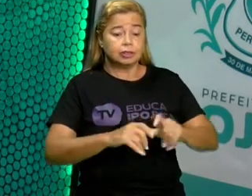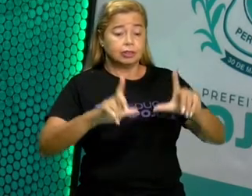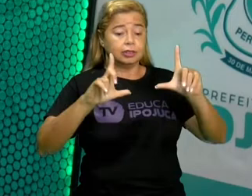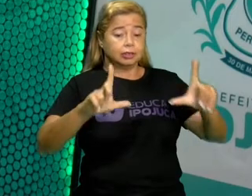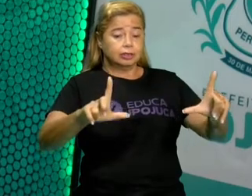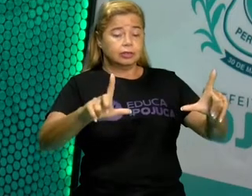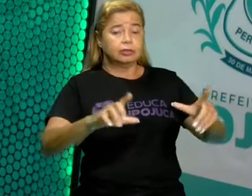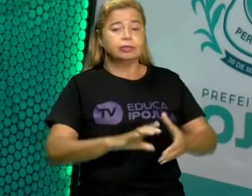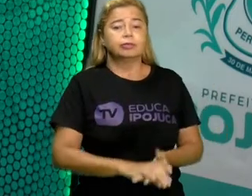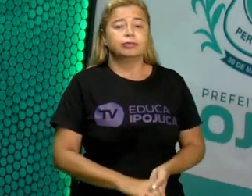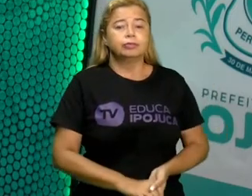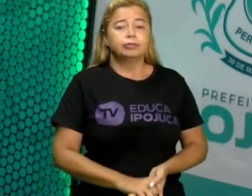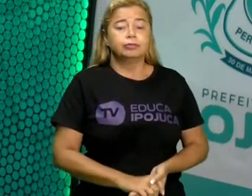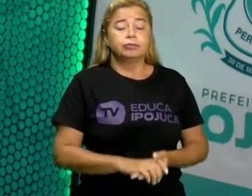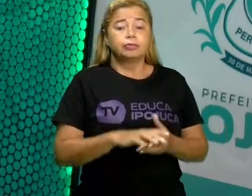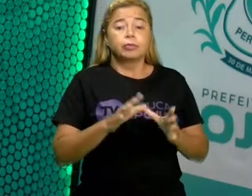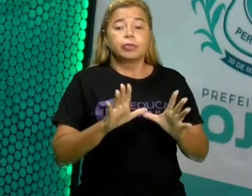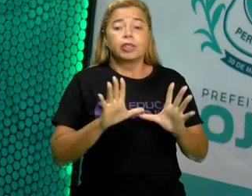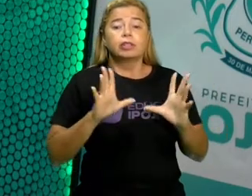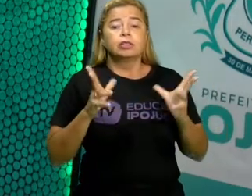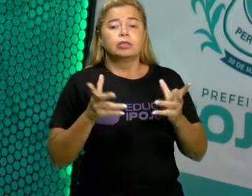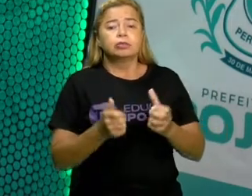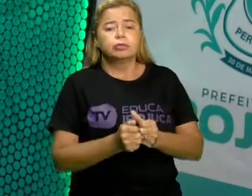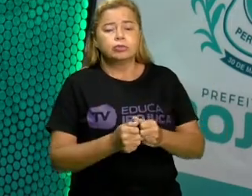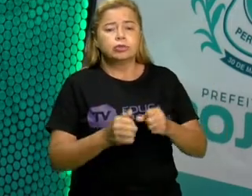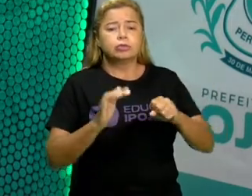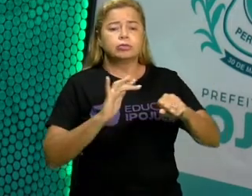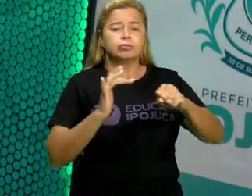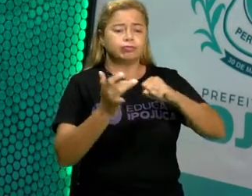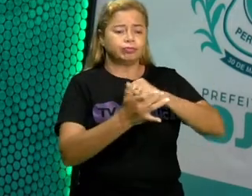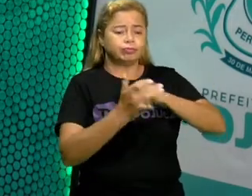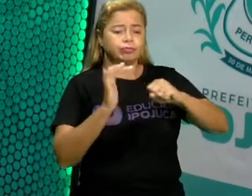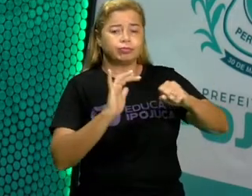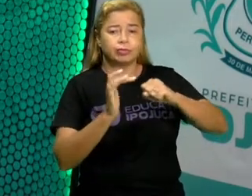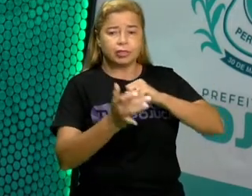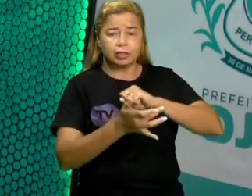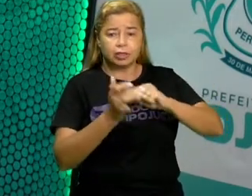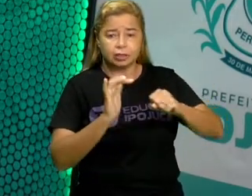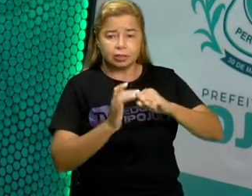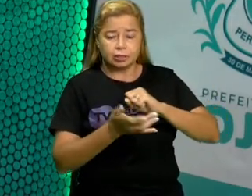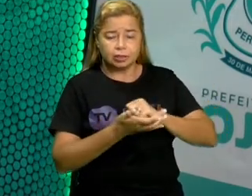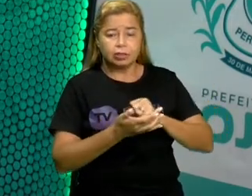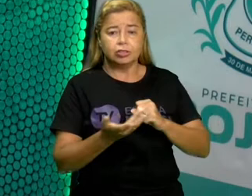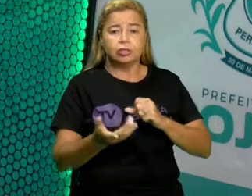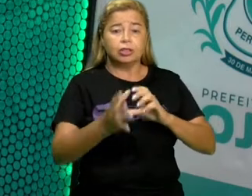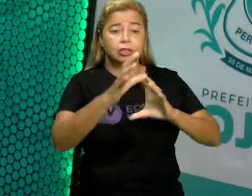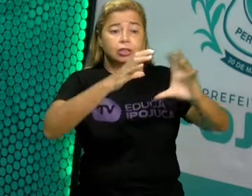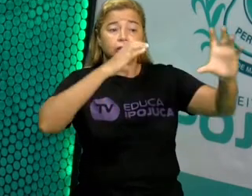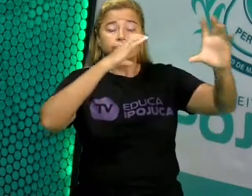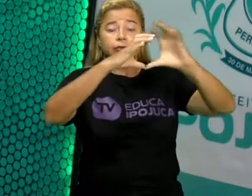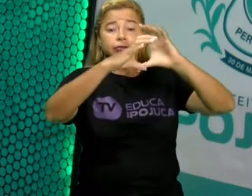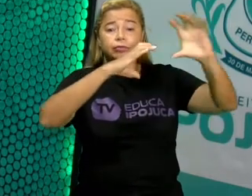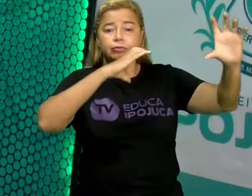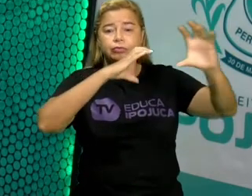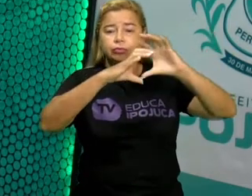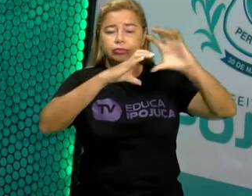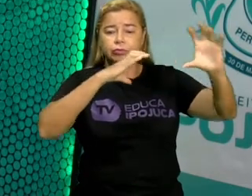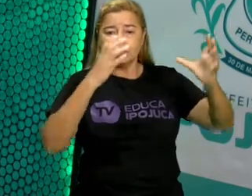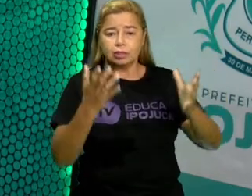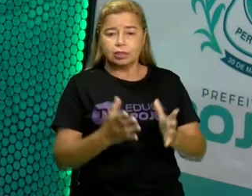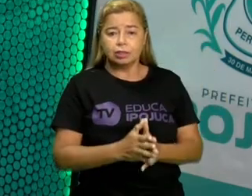tão todos é preciso meios de comunicação são utilizados